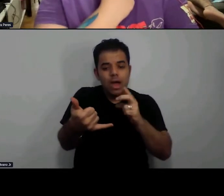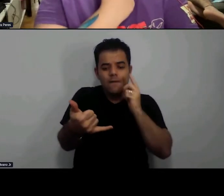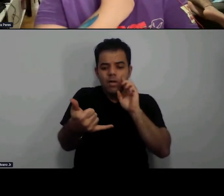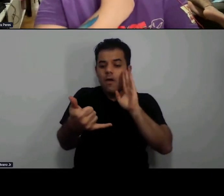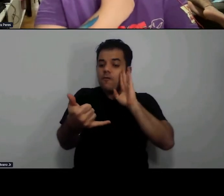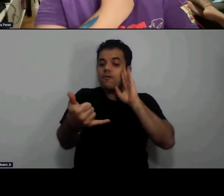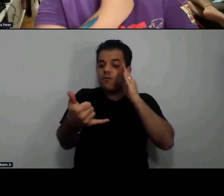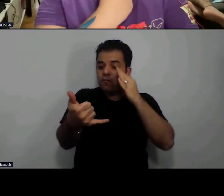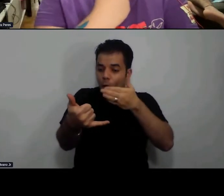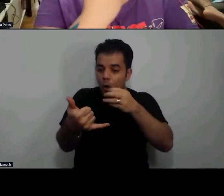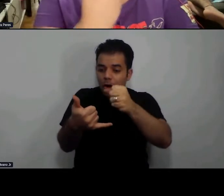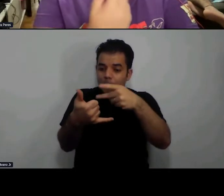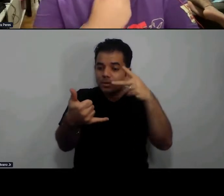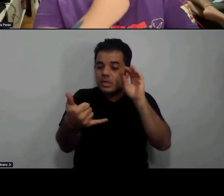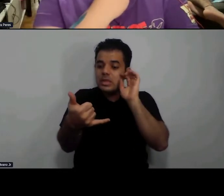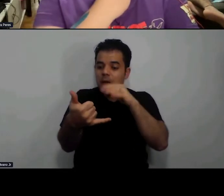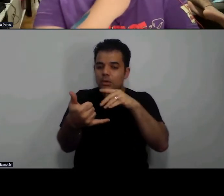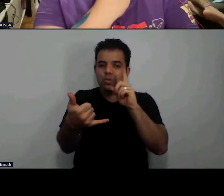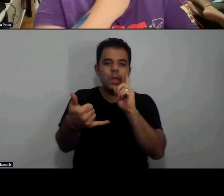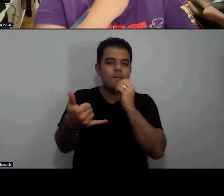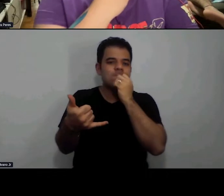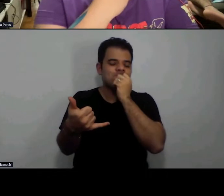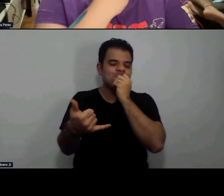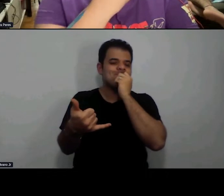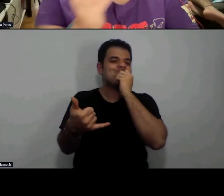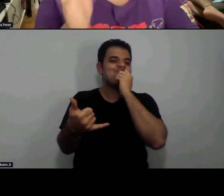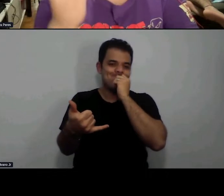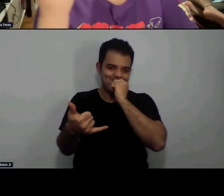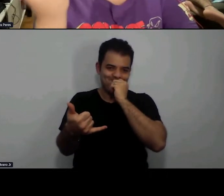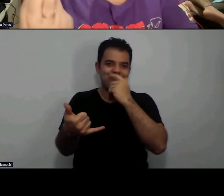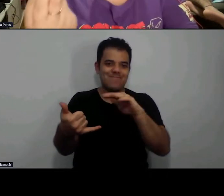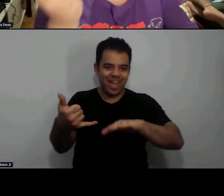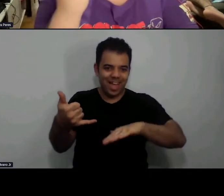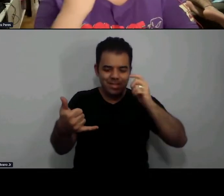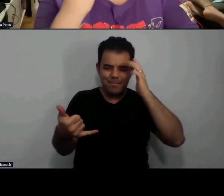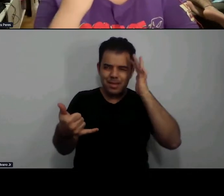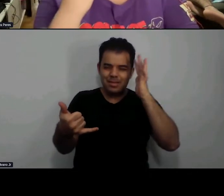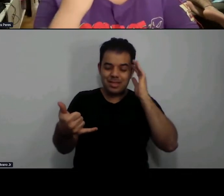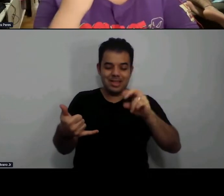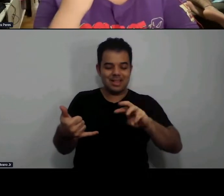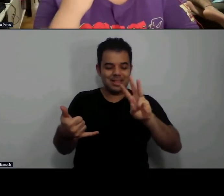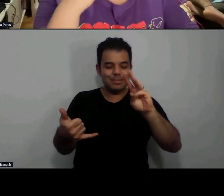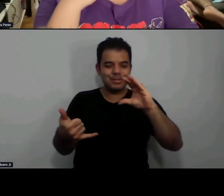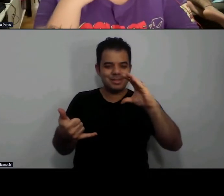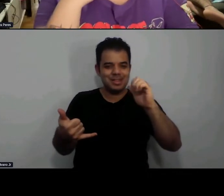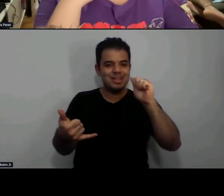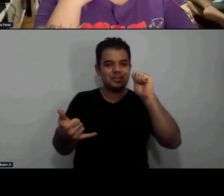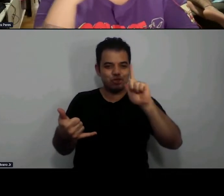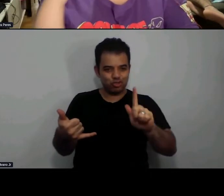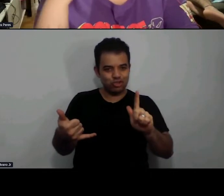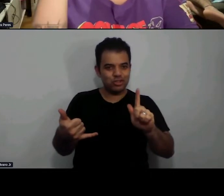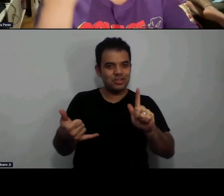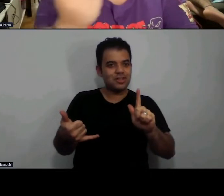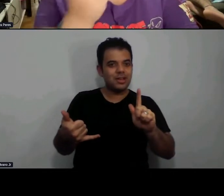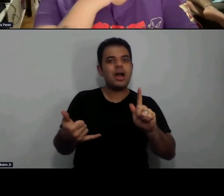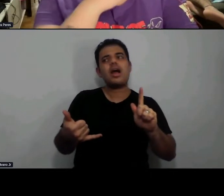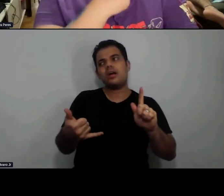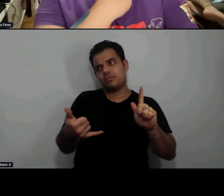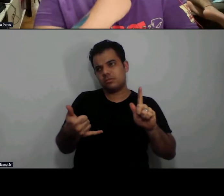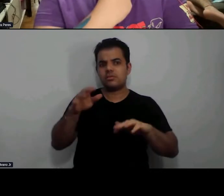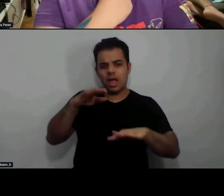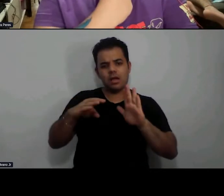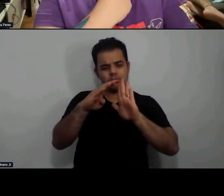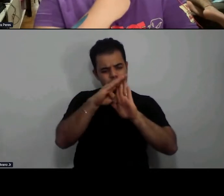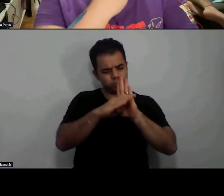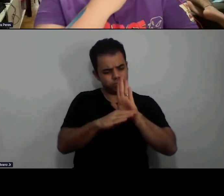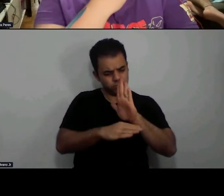principal do aplicativo? Olha só, uma coisa que até então vista pela WCAG não tem não digo uma alta conformidade,